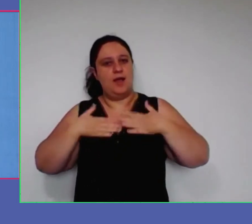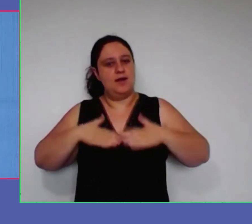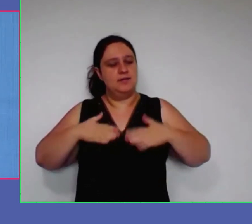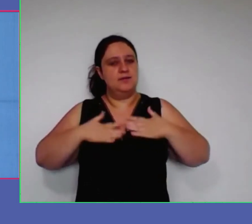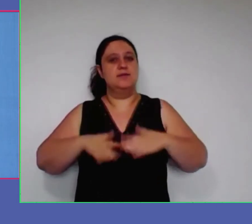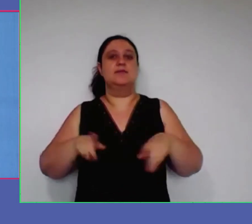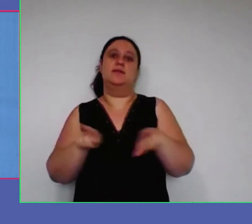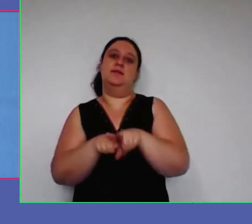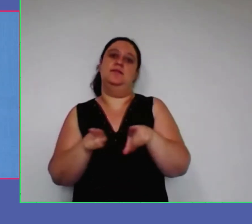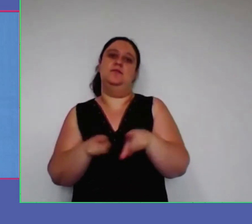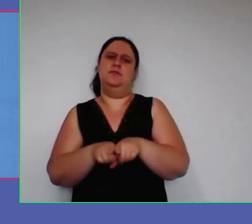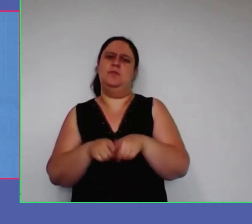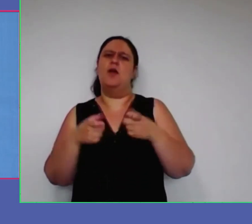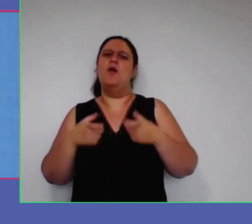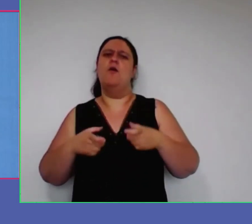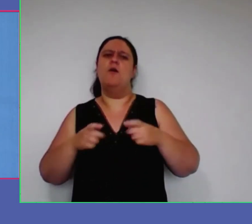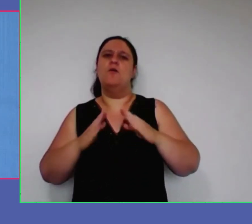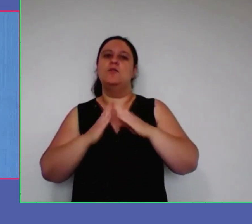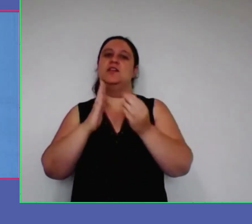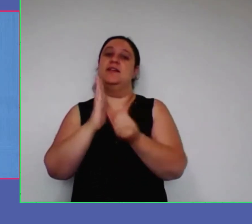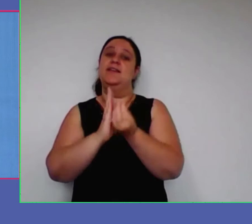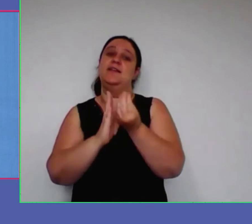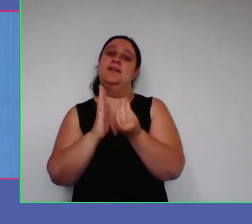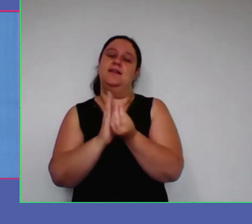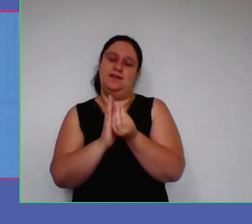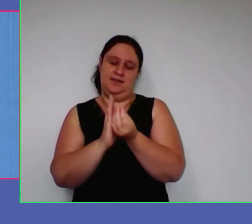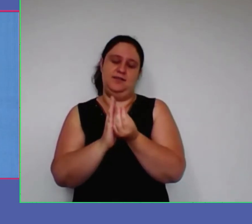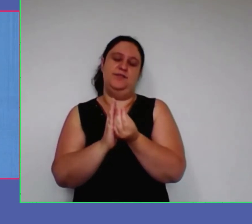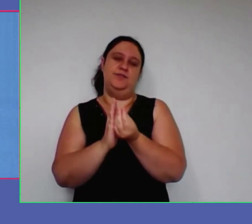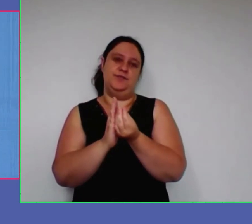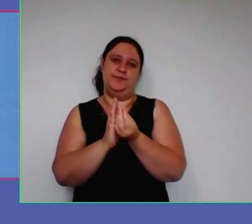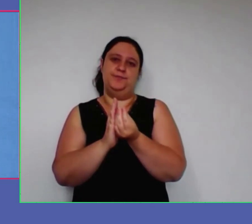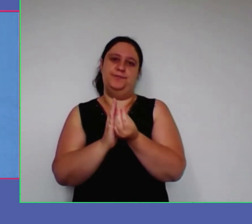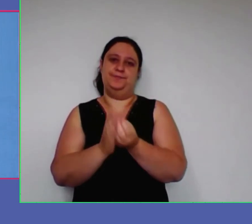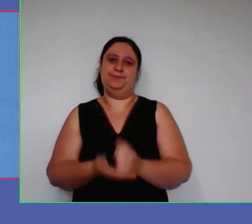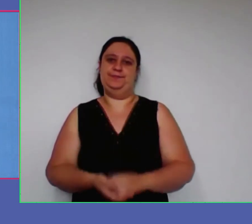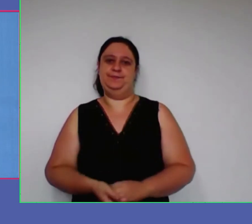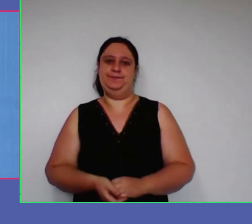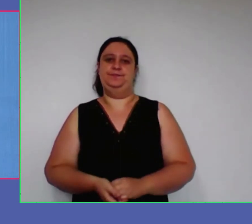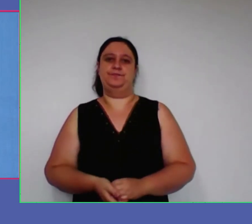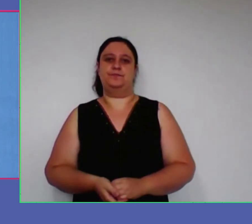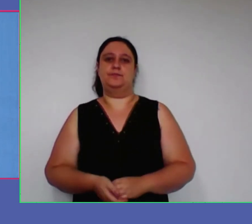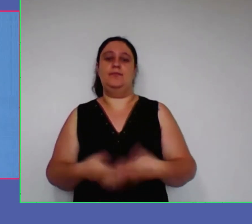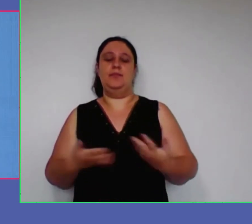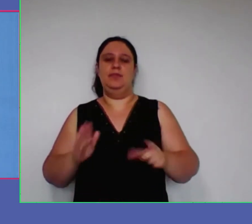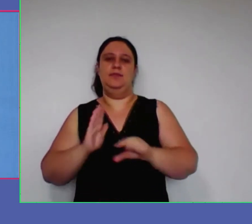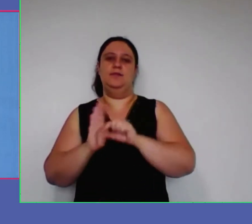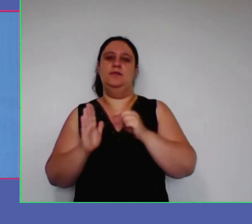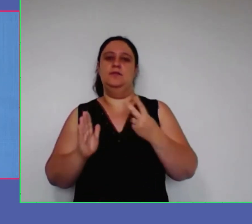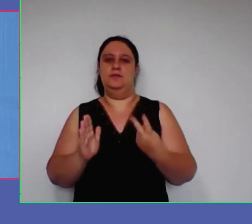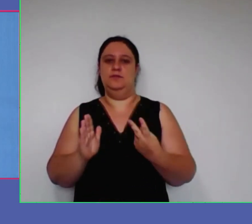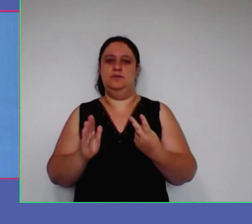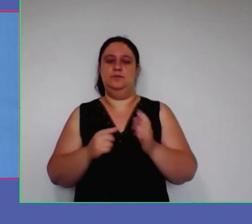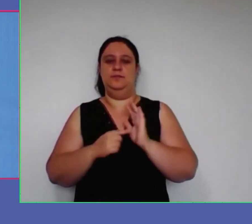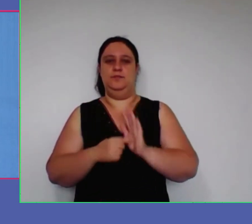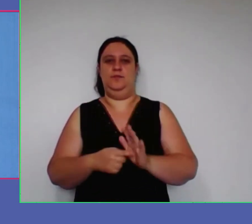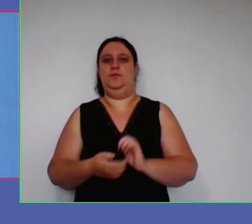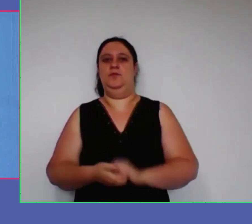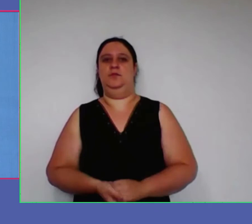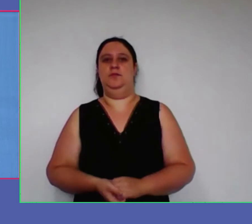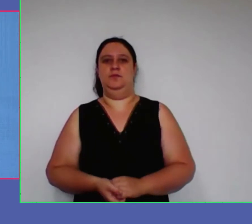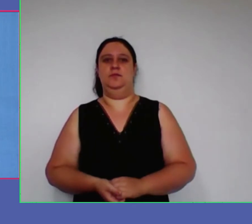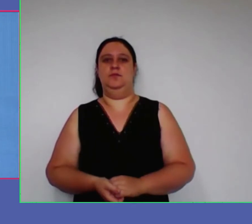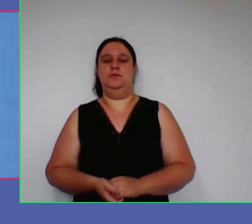é a igreja edificada. Por isso que no versículo 2 diz assim: ora, não foram as minhas próprias mãos